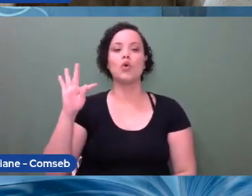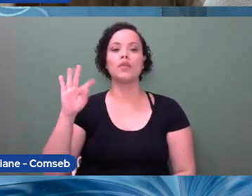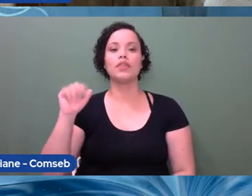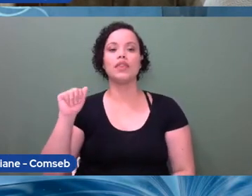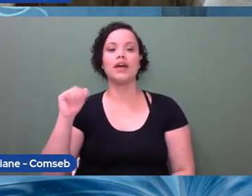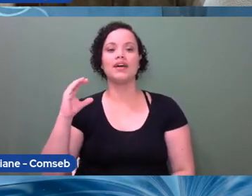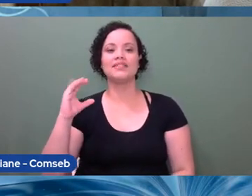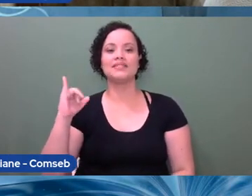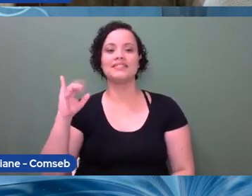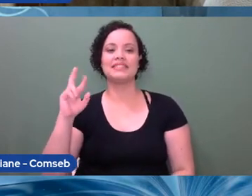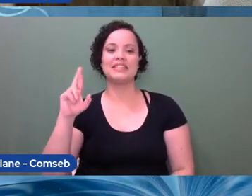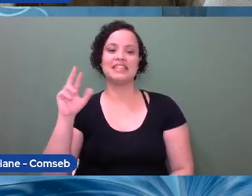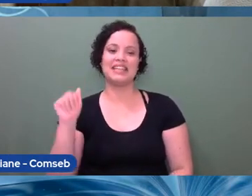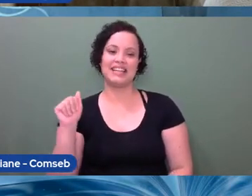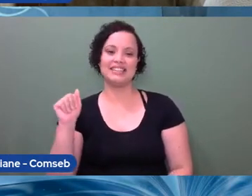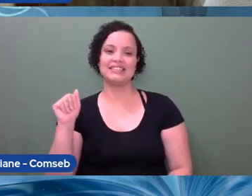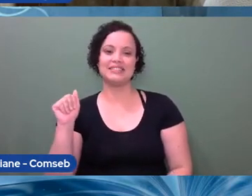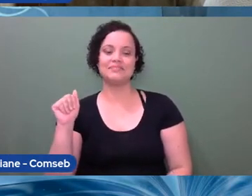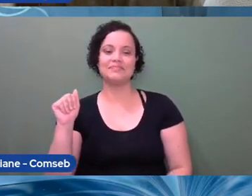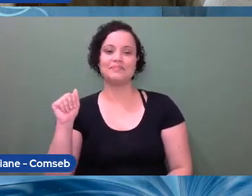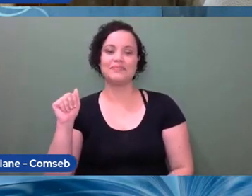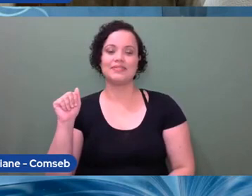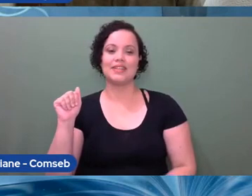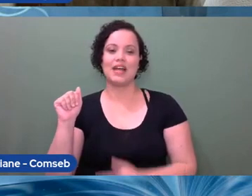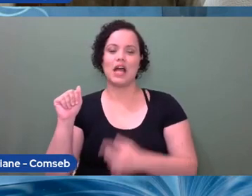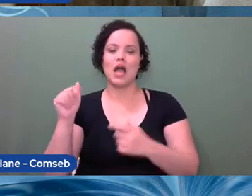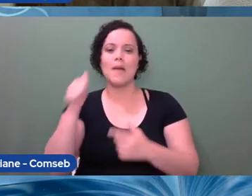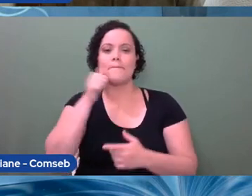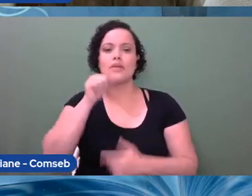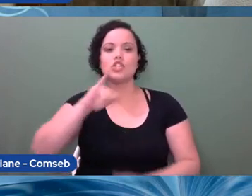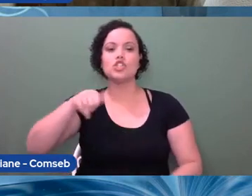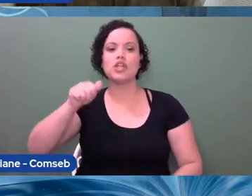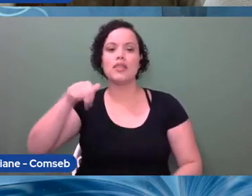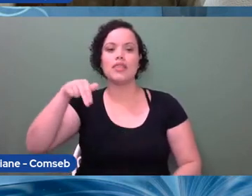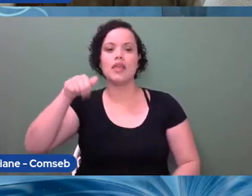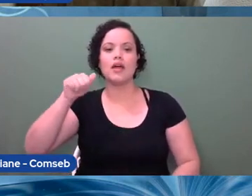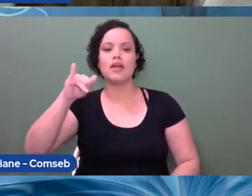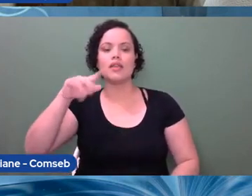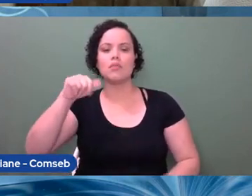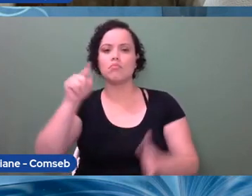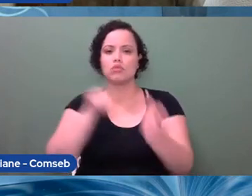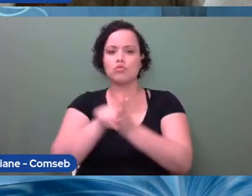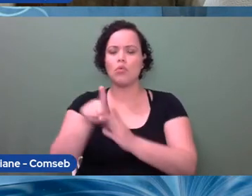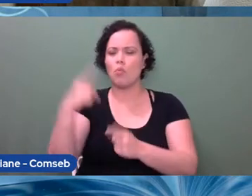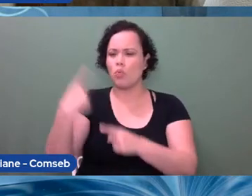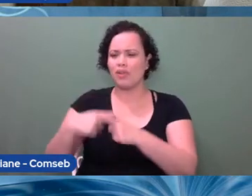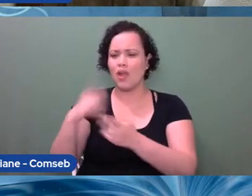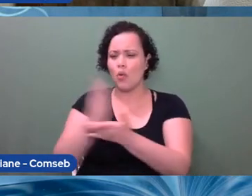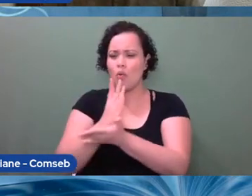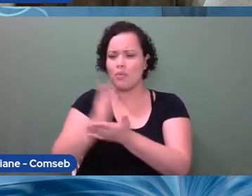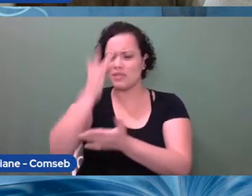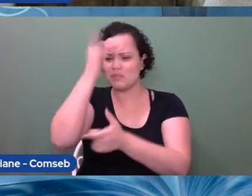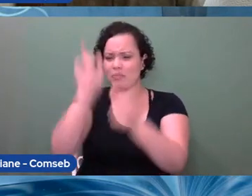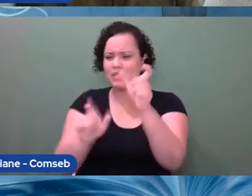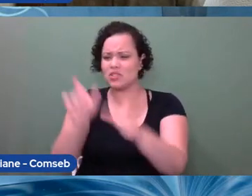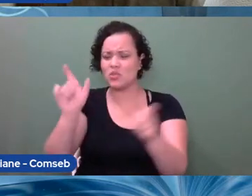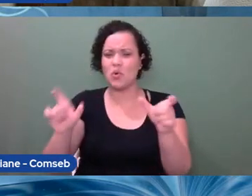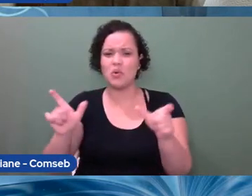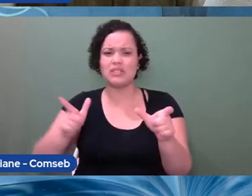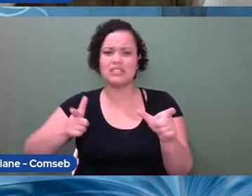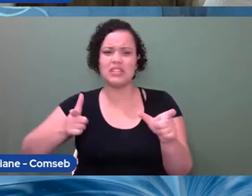passada, Janaína Roberto, por que algumas pessoas ainda têm o pensamento que Deus está no